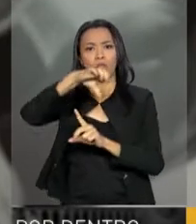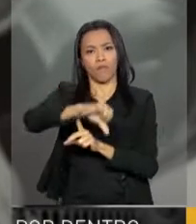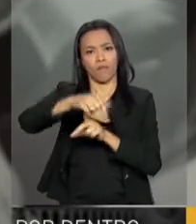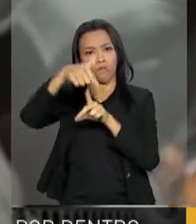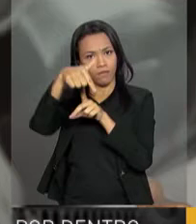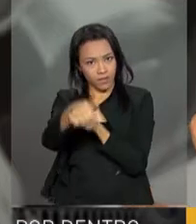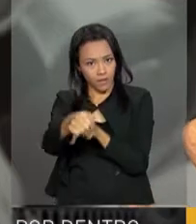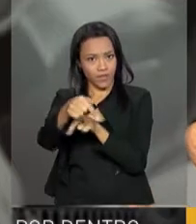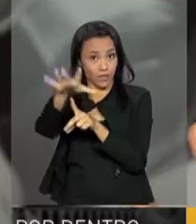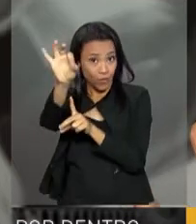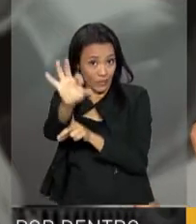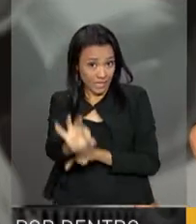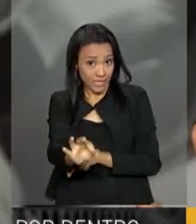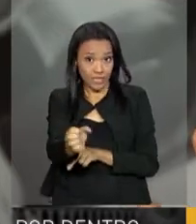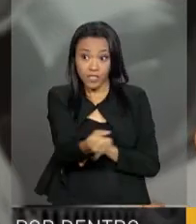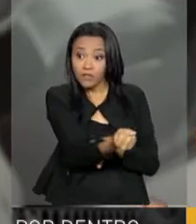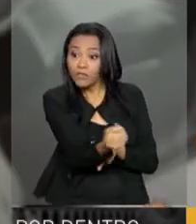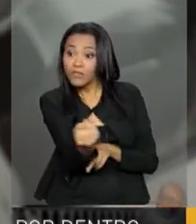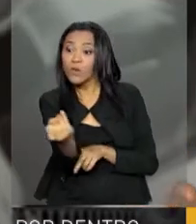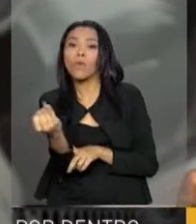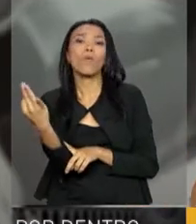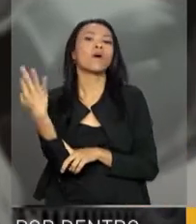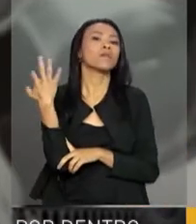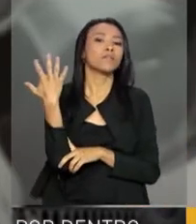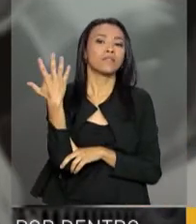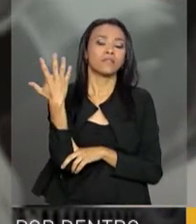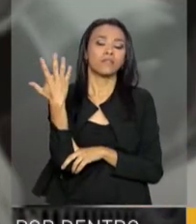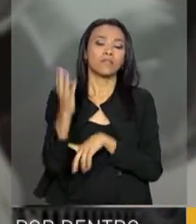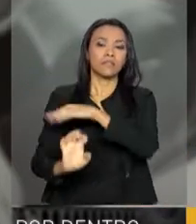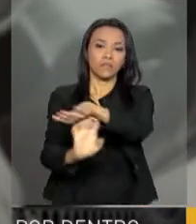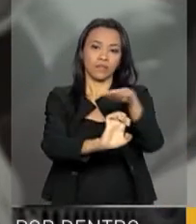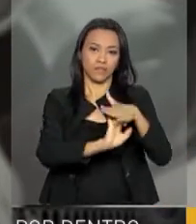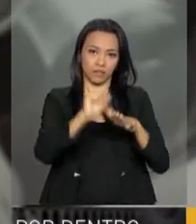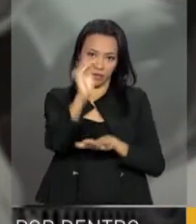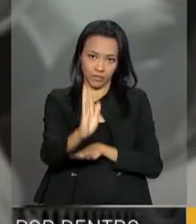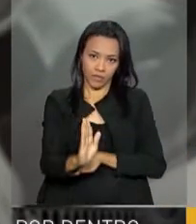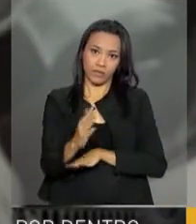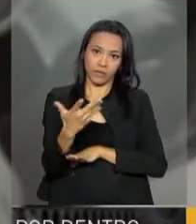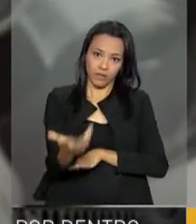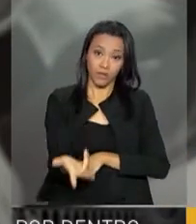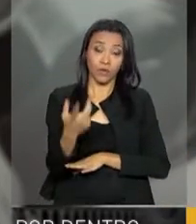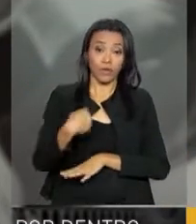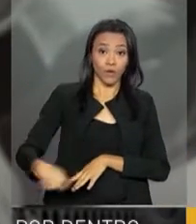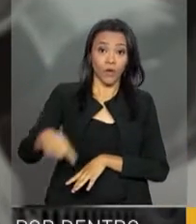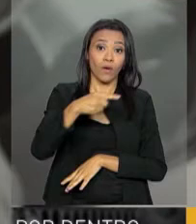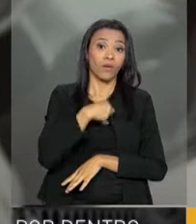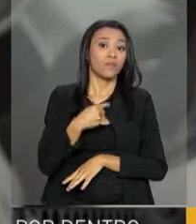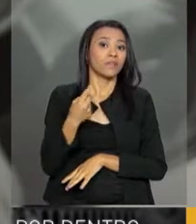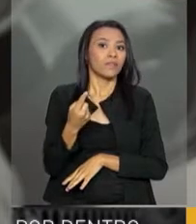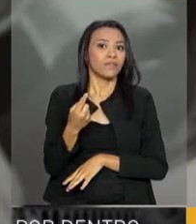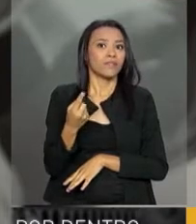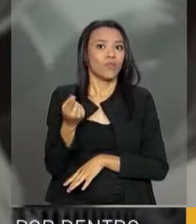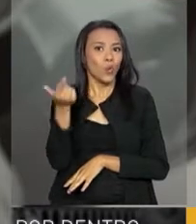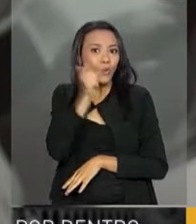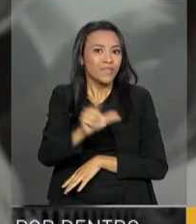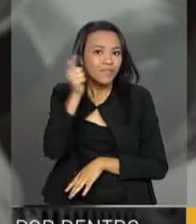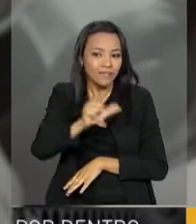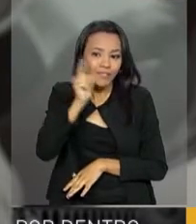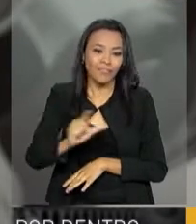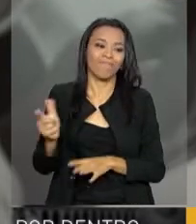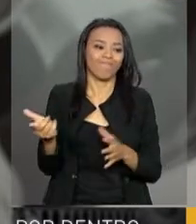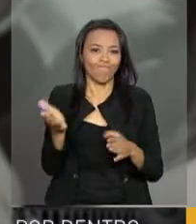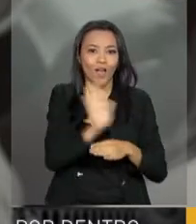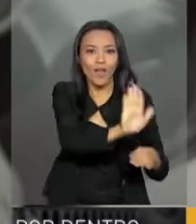97% do número de empresas do Brasil. Portanto, nós estamos indo ao encontro da grande maioria, porque quem